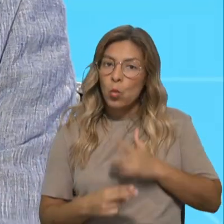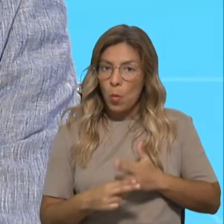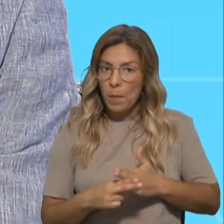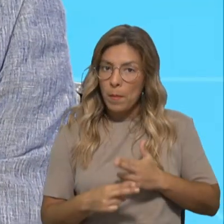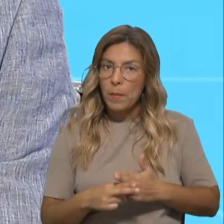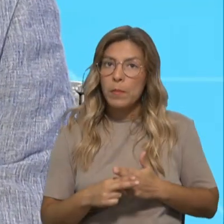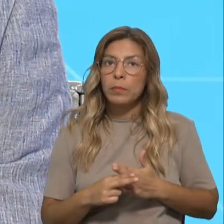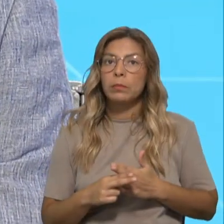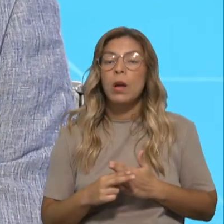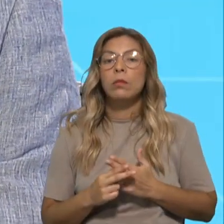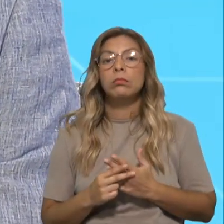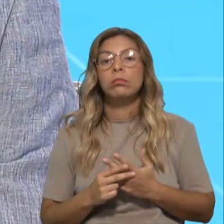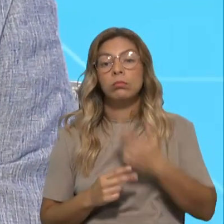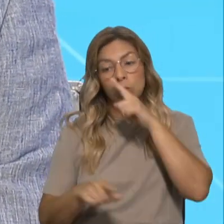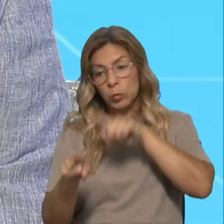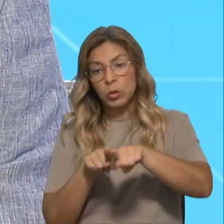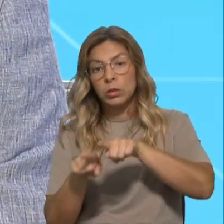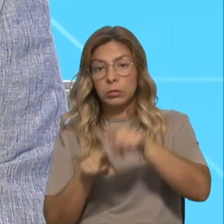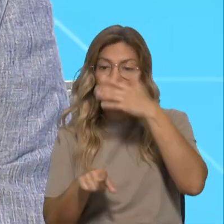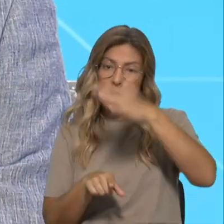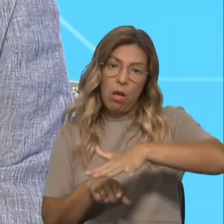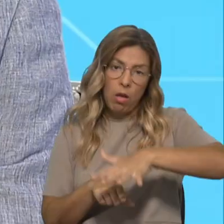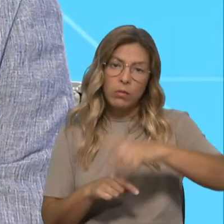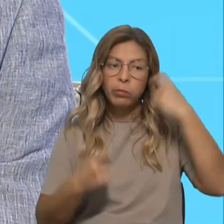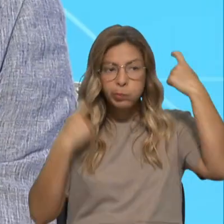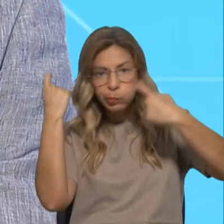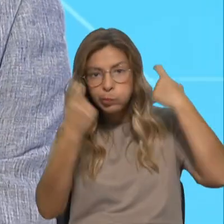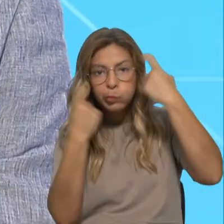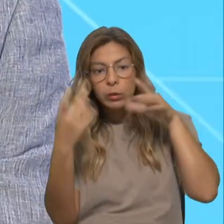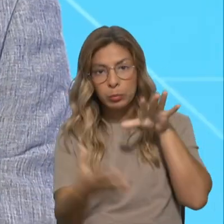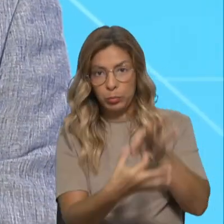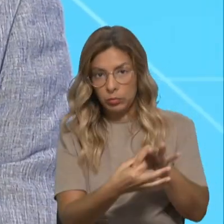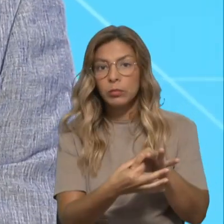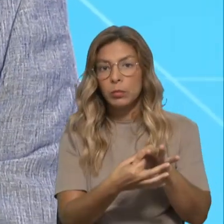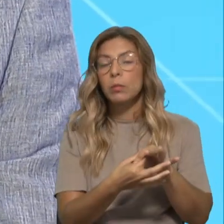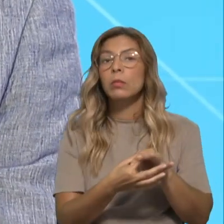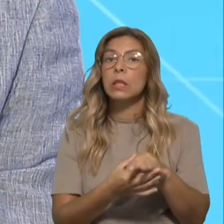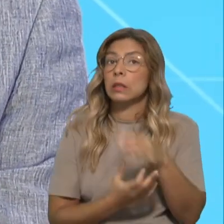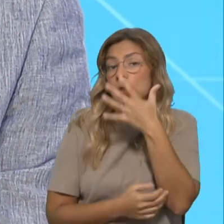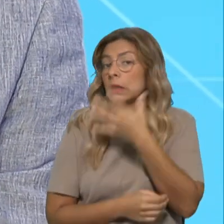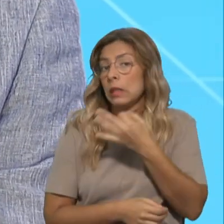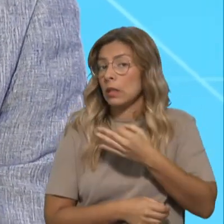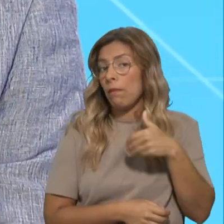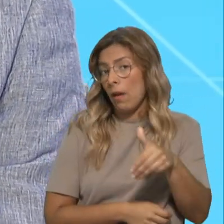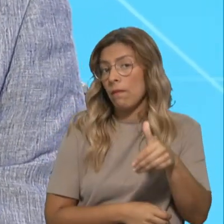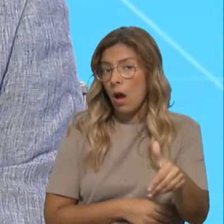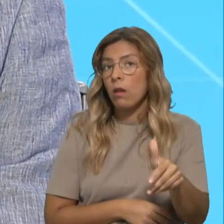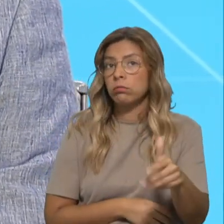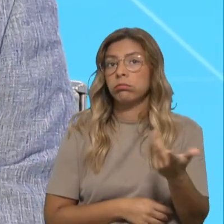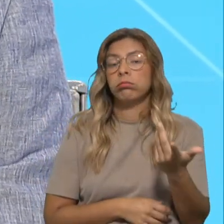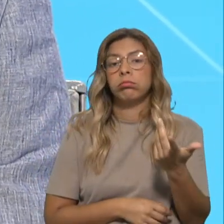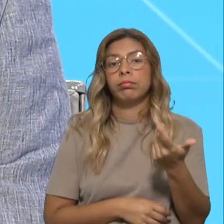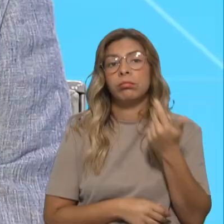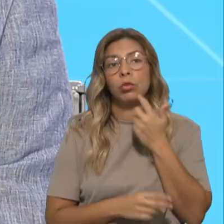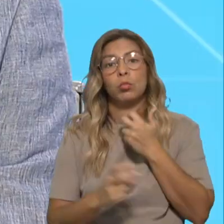políticos que aí se encontrem reflitam sobre isso. E, portanto, provavelmente vão estar, certamente, políticos de altíssimas